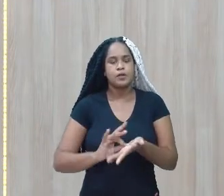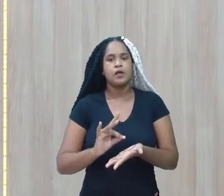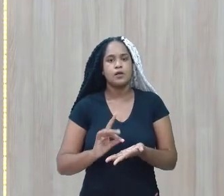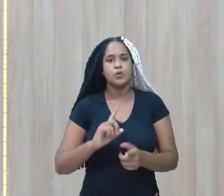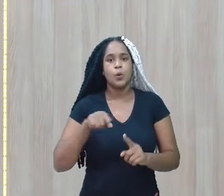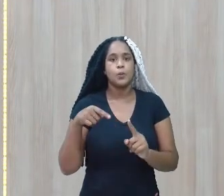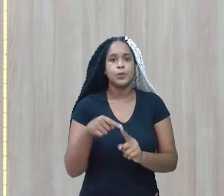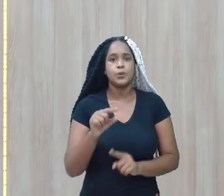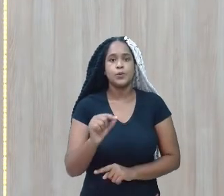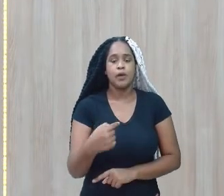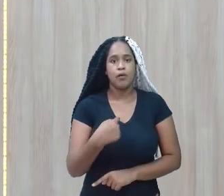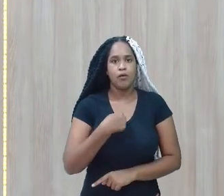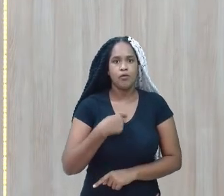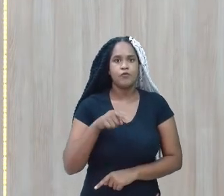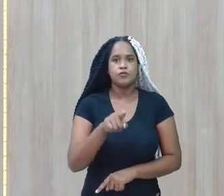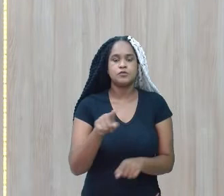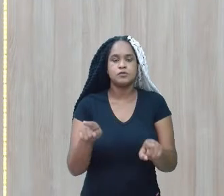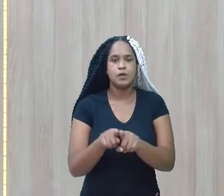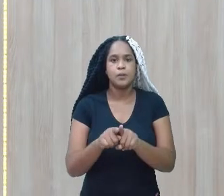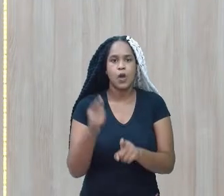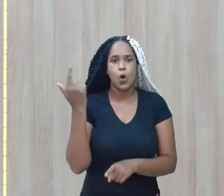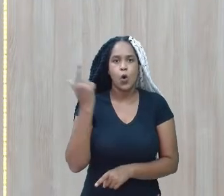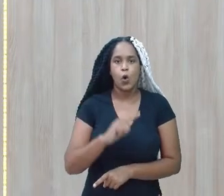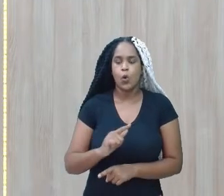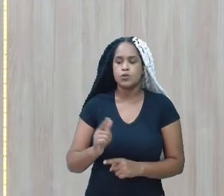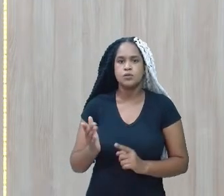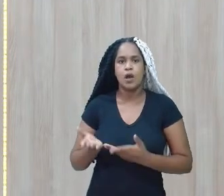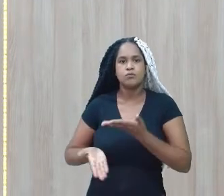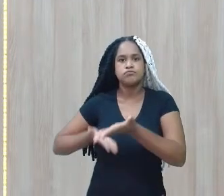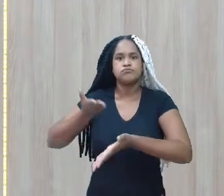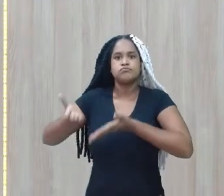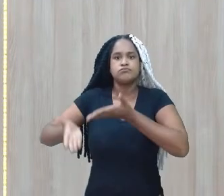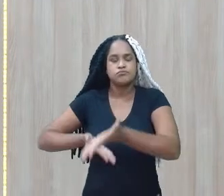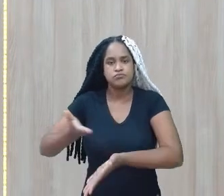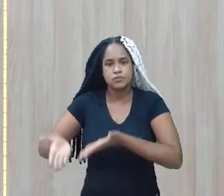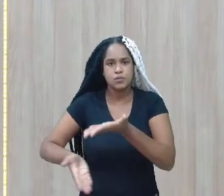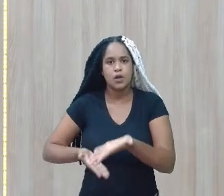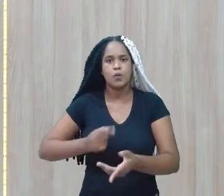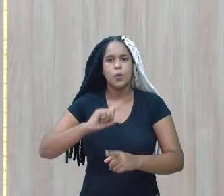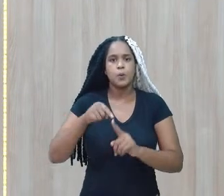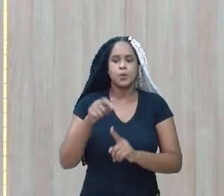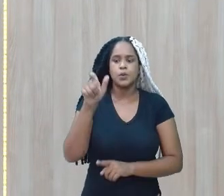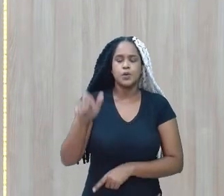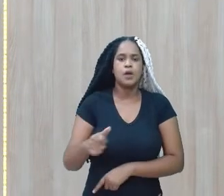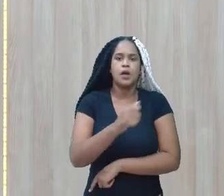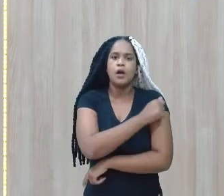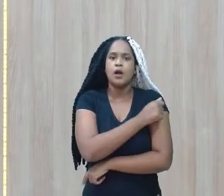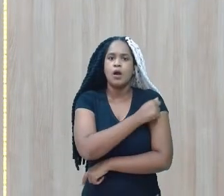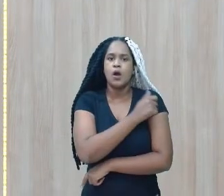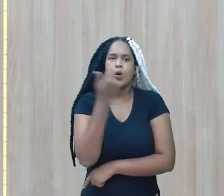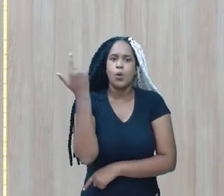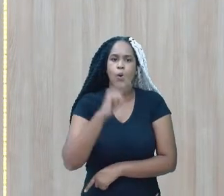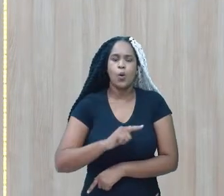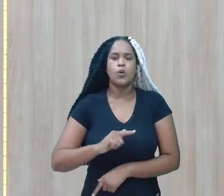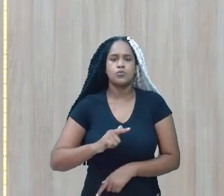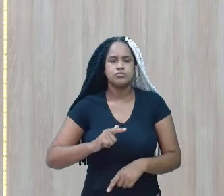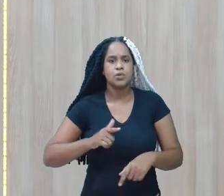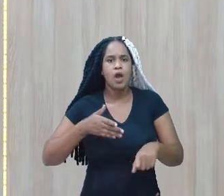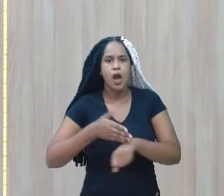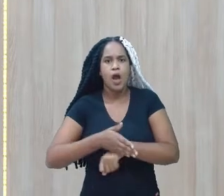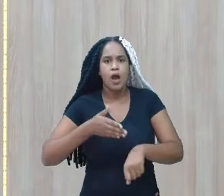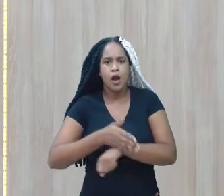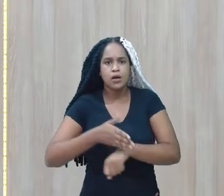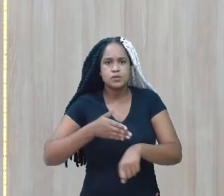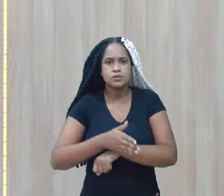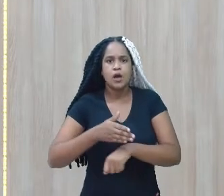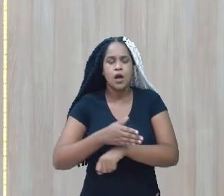e você faça aquela intervenção específica para que esse estudante de fato, tem acesso às